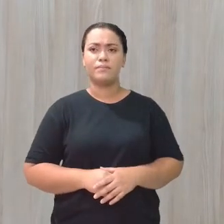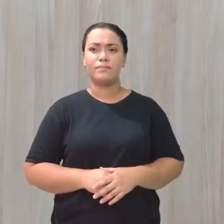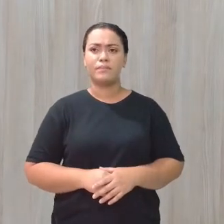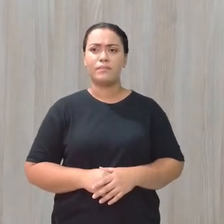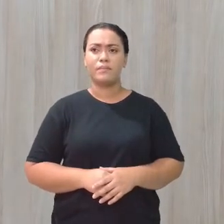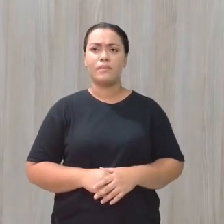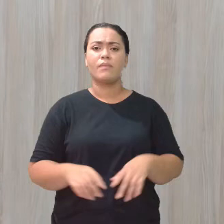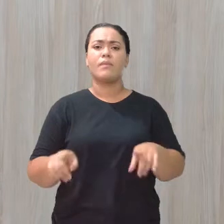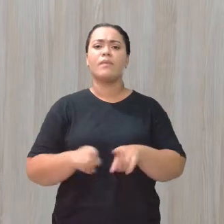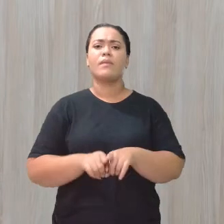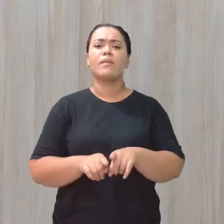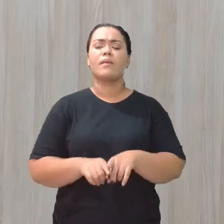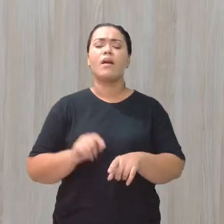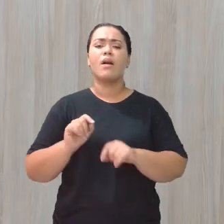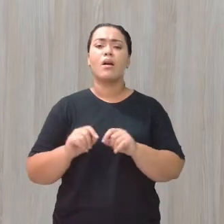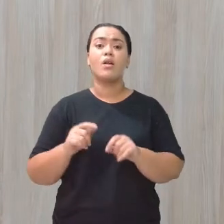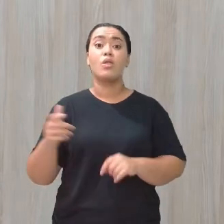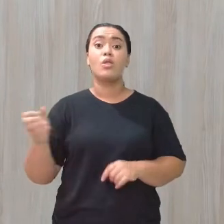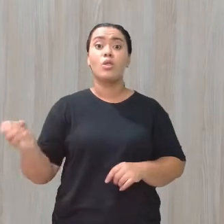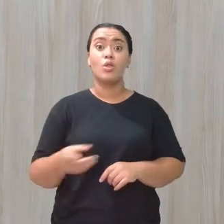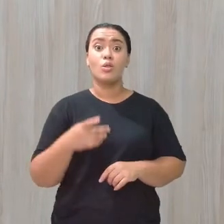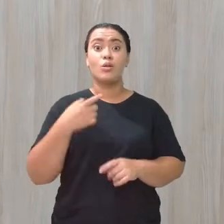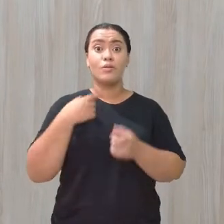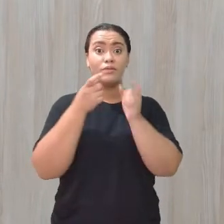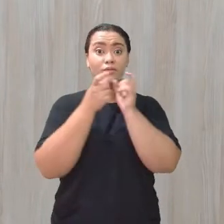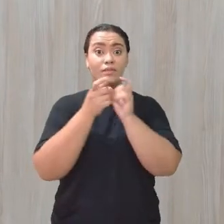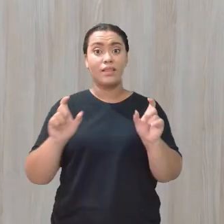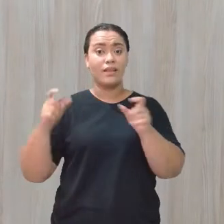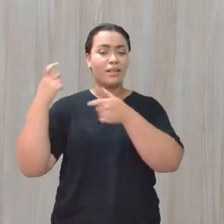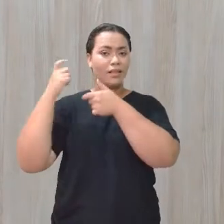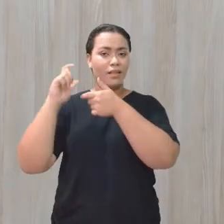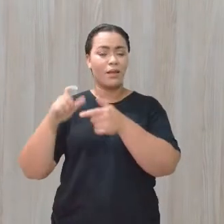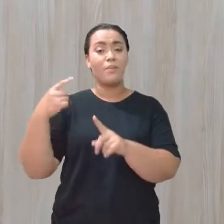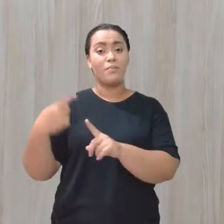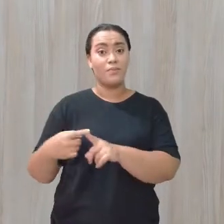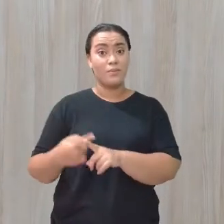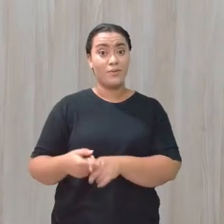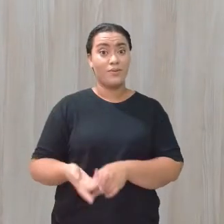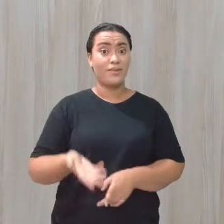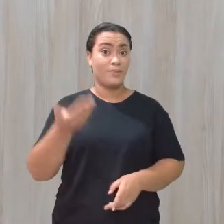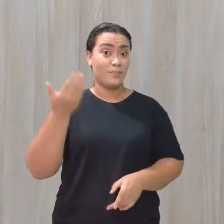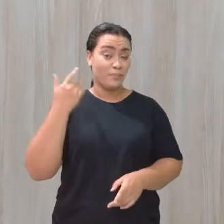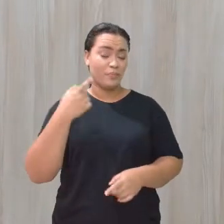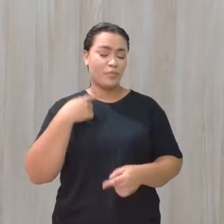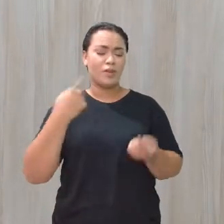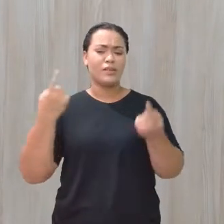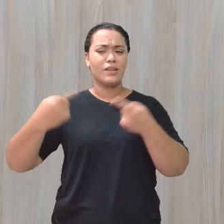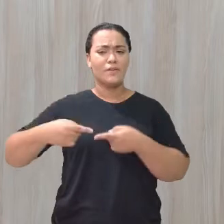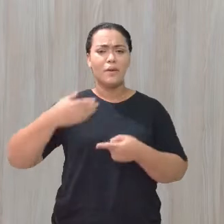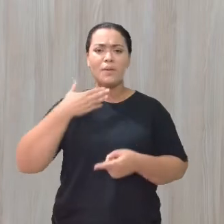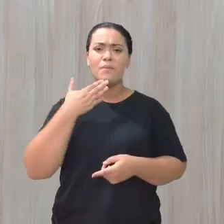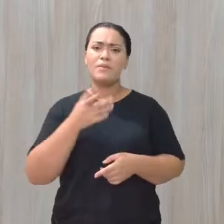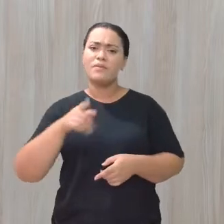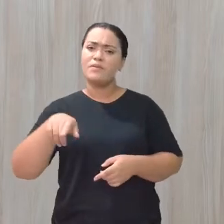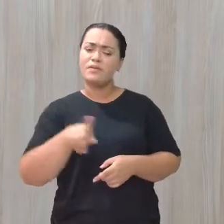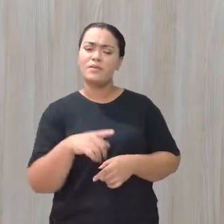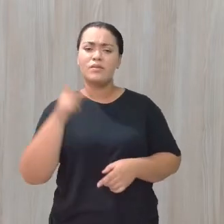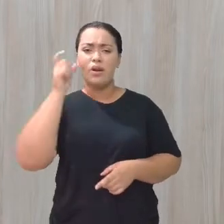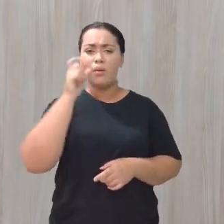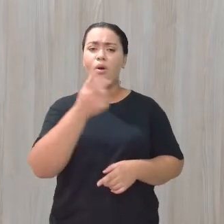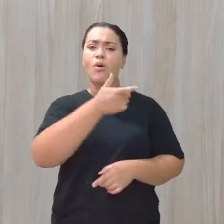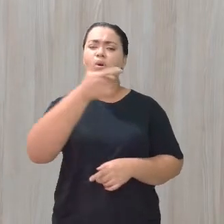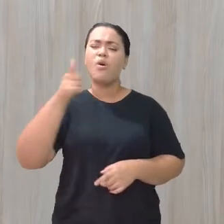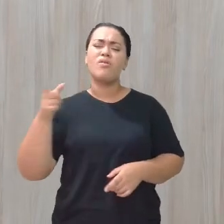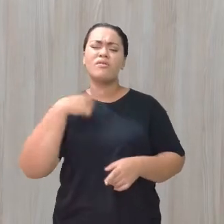Eu trouxe outro ditado, porque na tarefinha de casa, no nosso desafio, eu pedi para que vocês observassem os